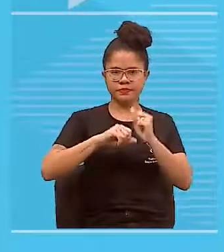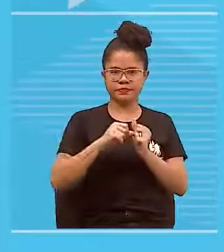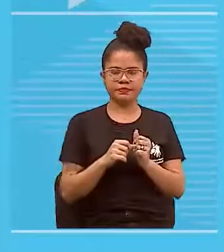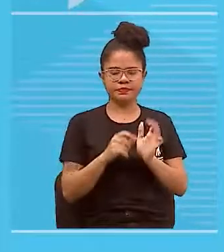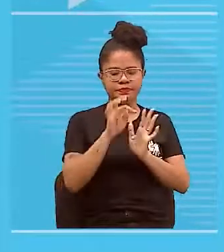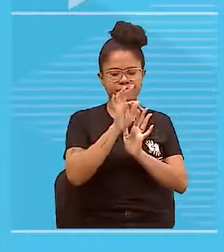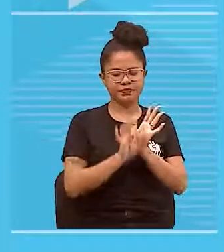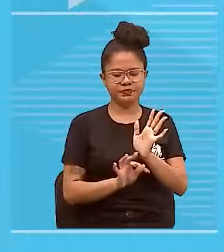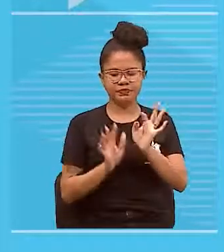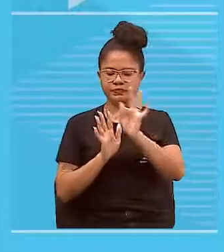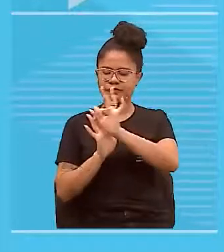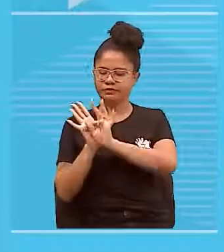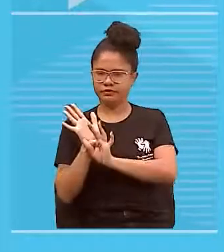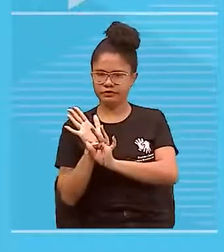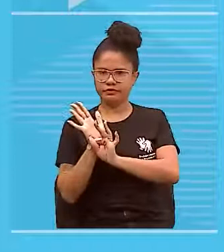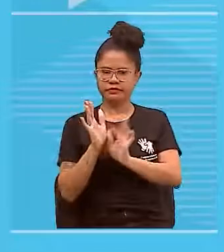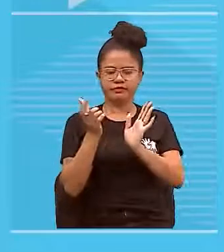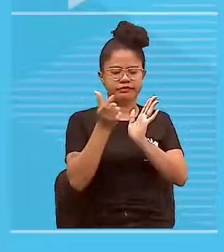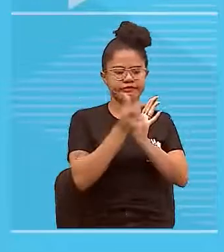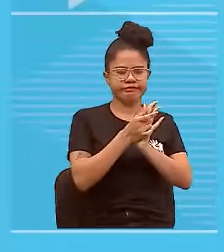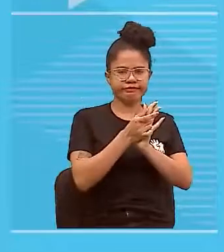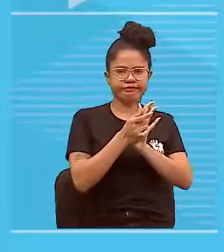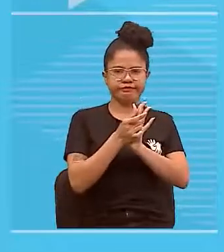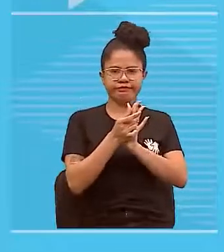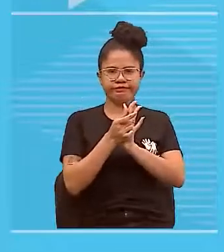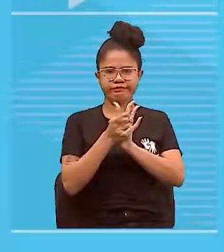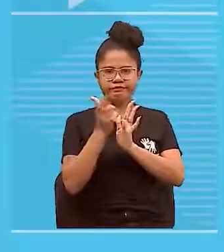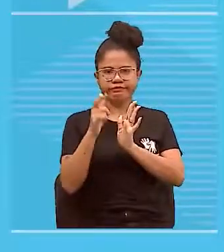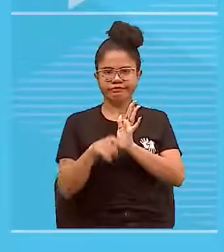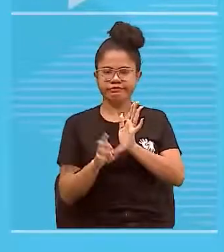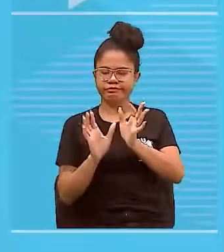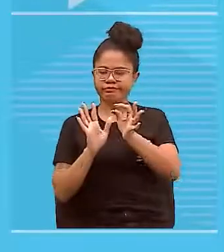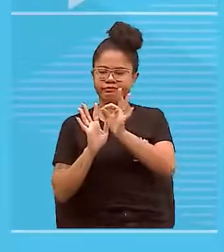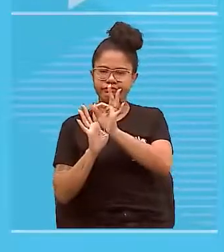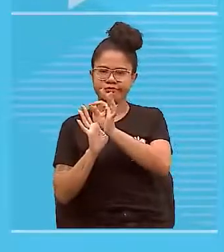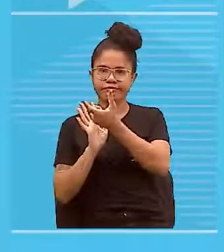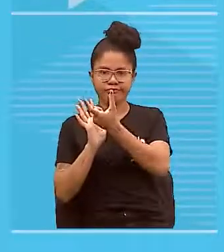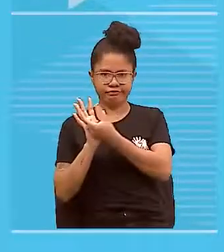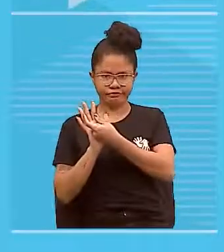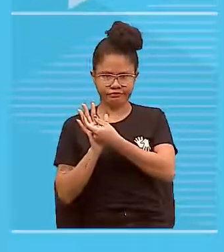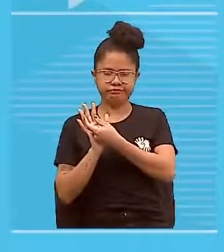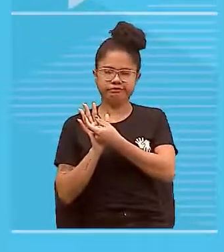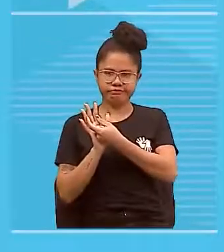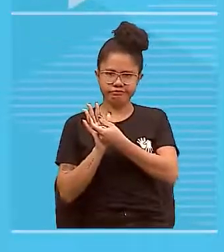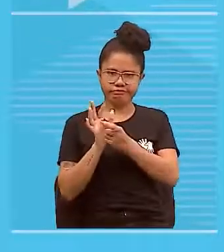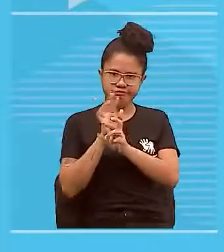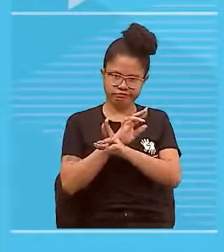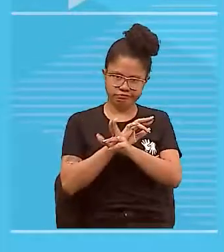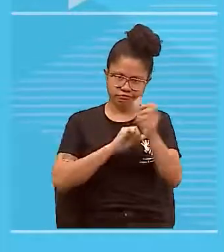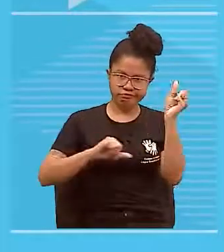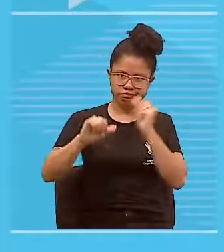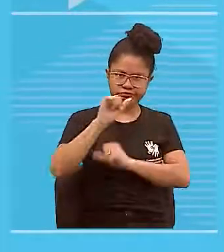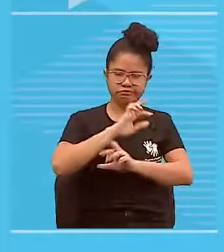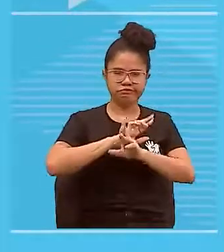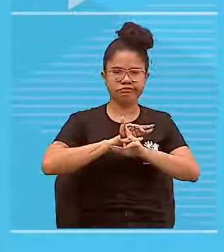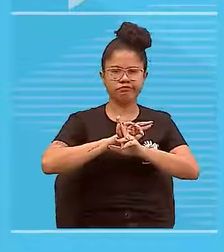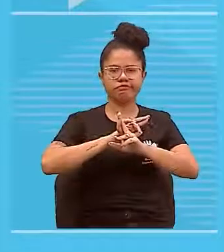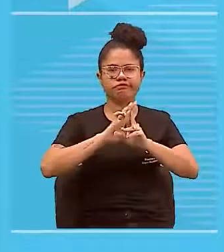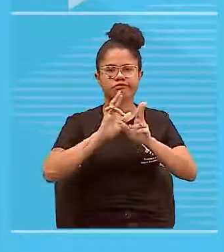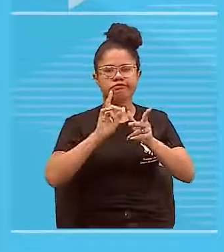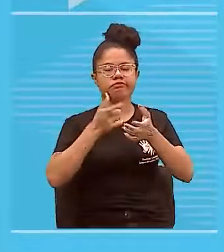faz com que altere o sentido tá e depois da parte